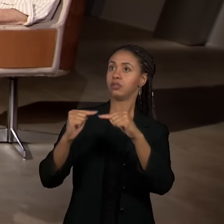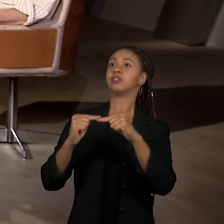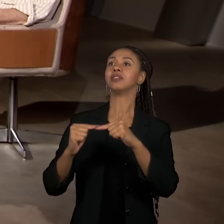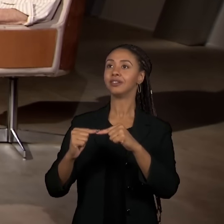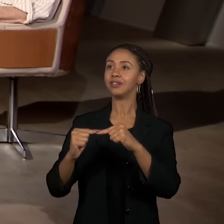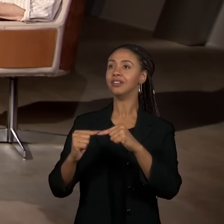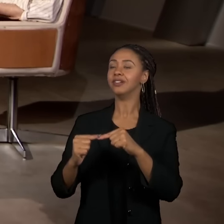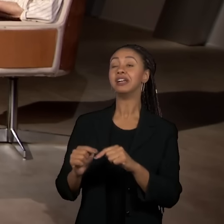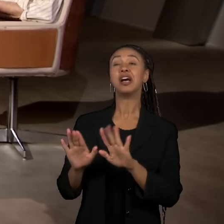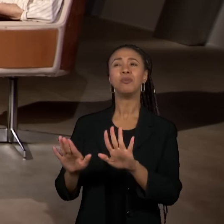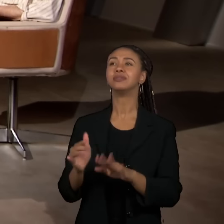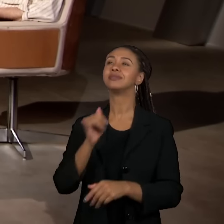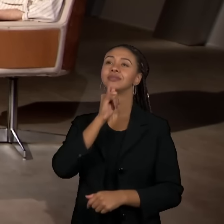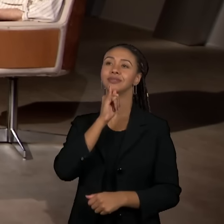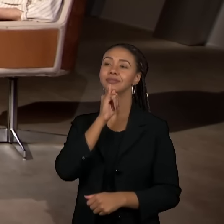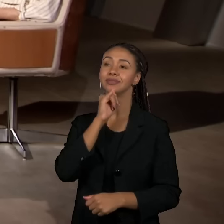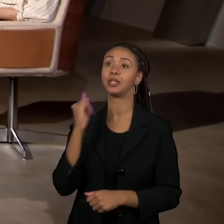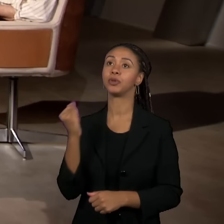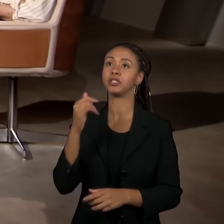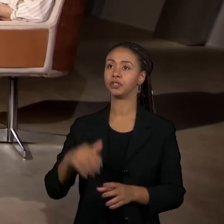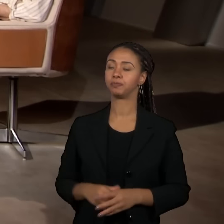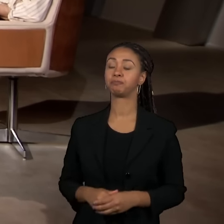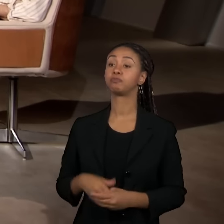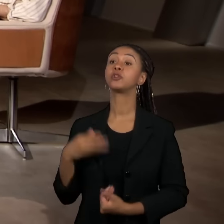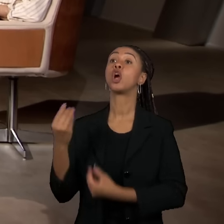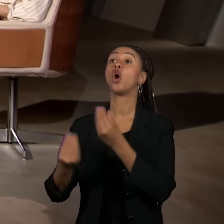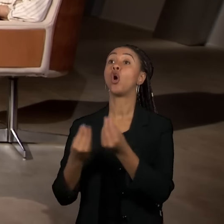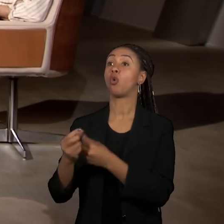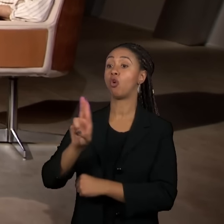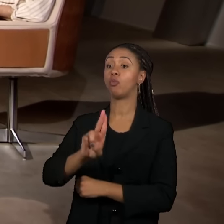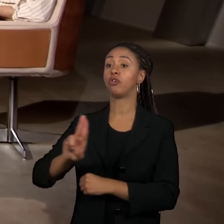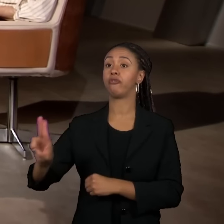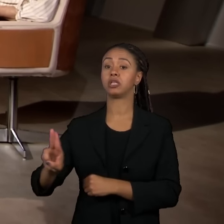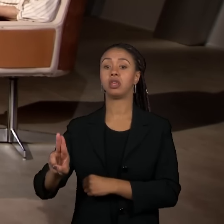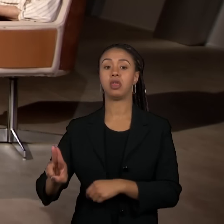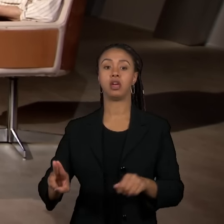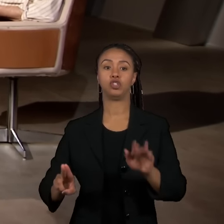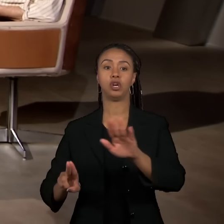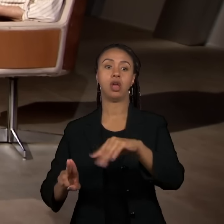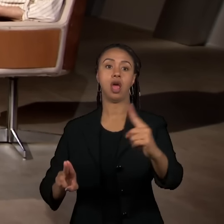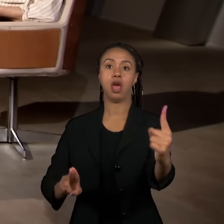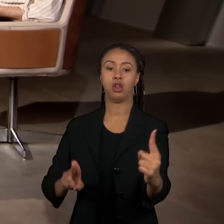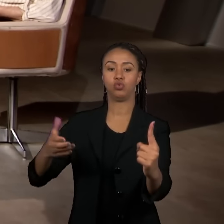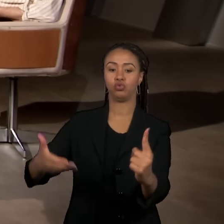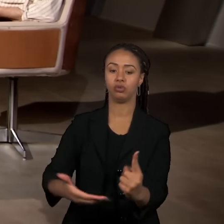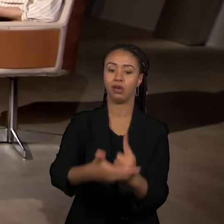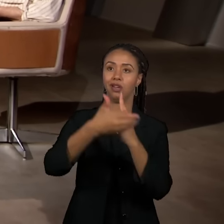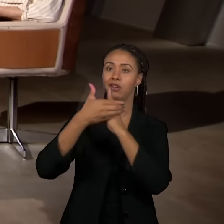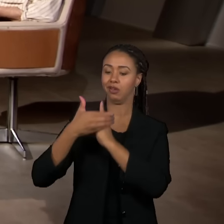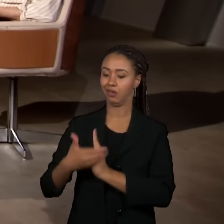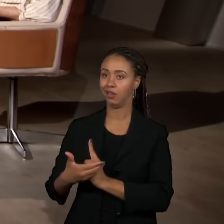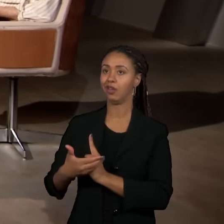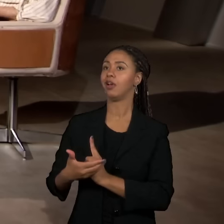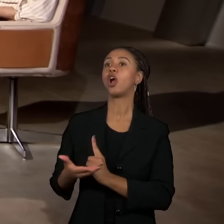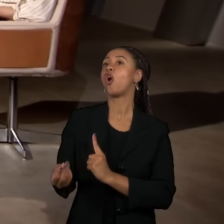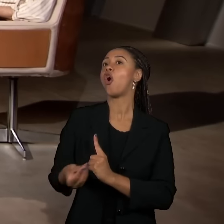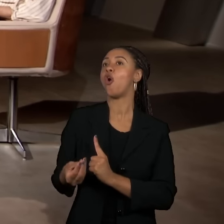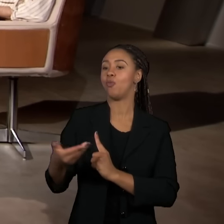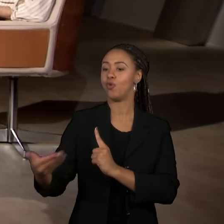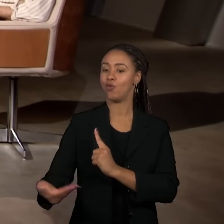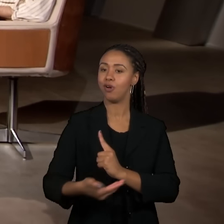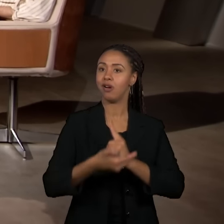extremamente importantes por exemplo acolhimento acolher esse aluno não só do ponto de vista